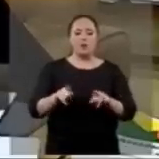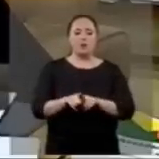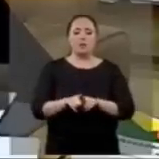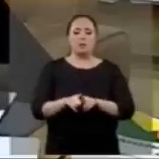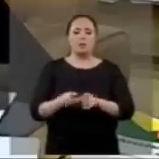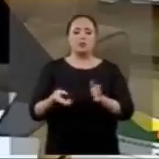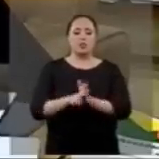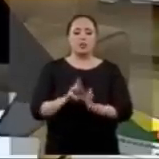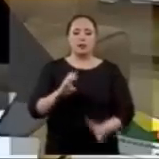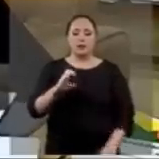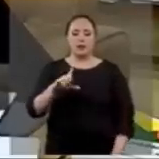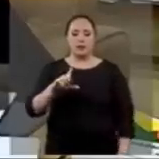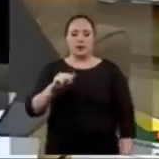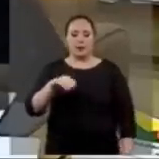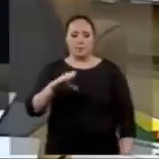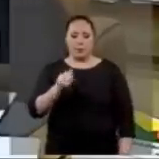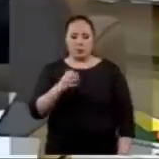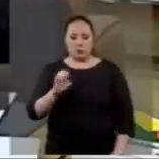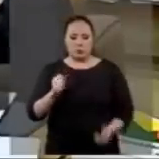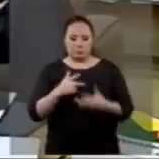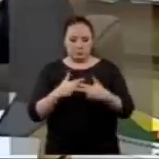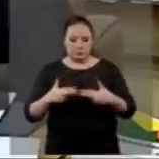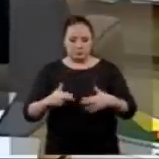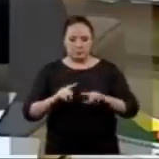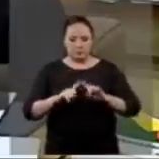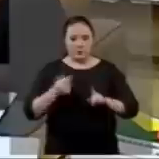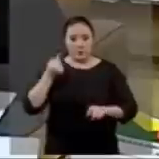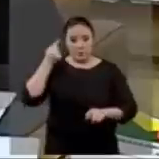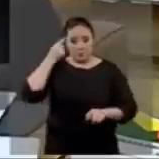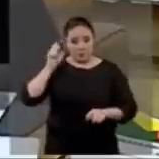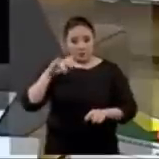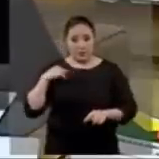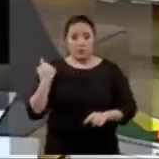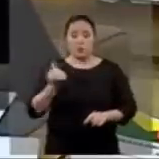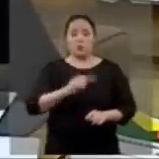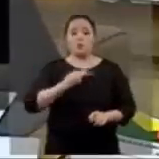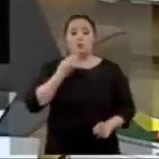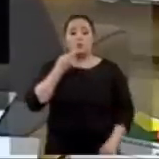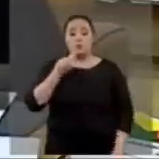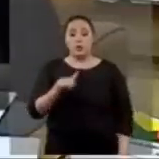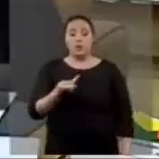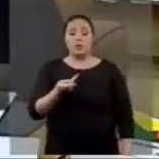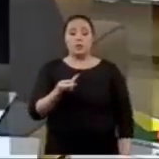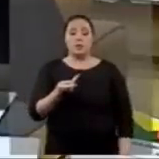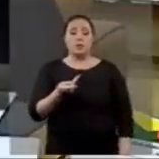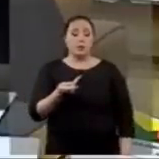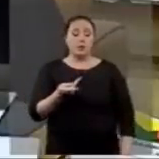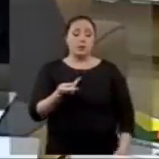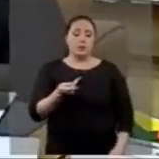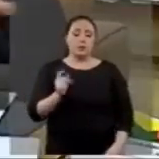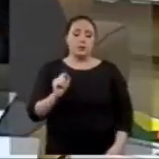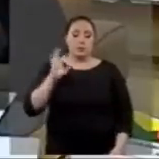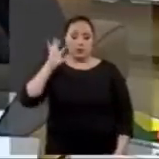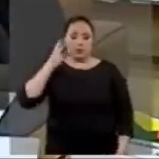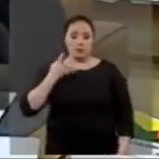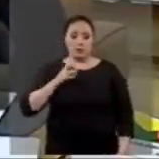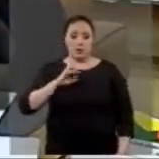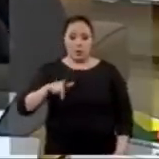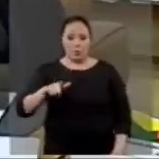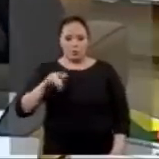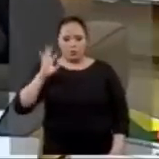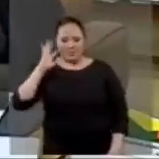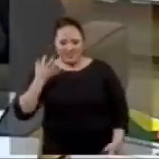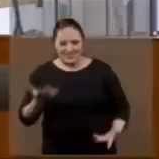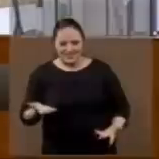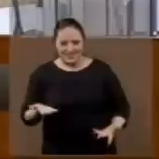de reclamações e tudo mais. Agora, imagine se nós dissermos que estamos decidindo não decidir.